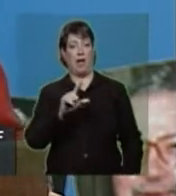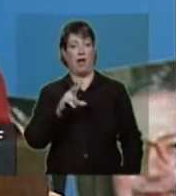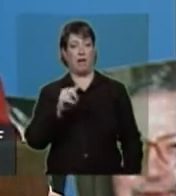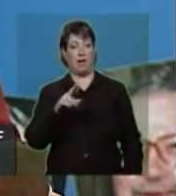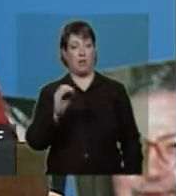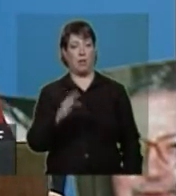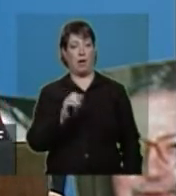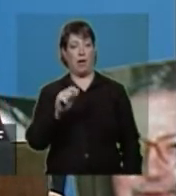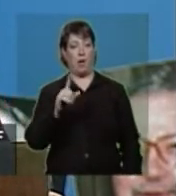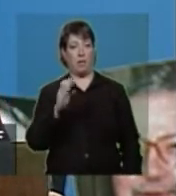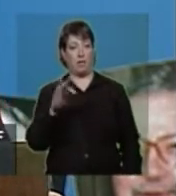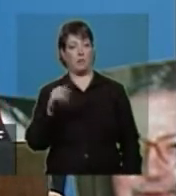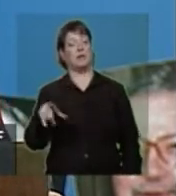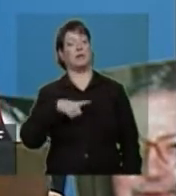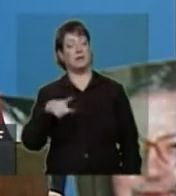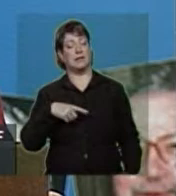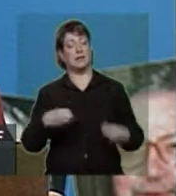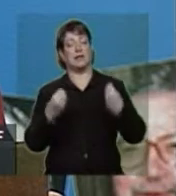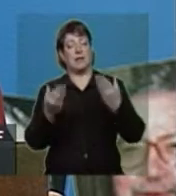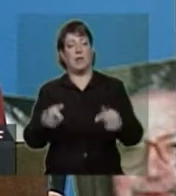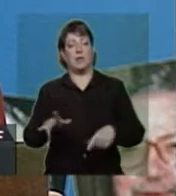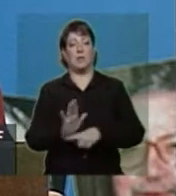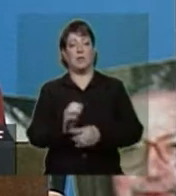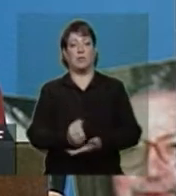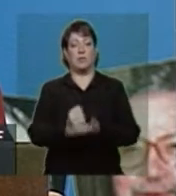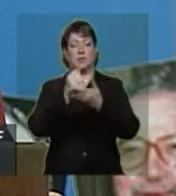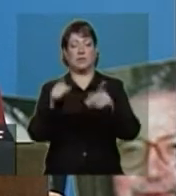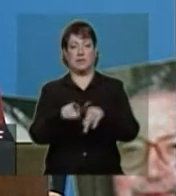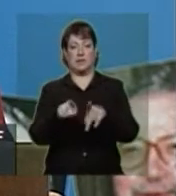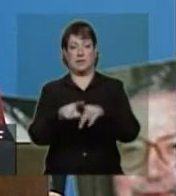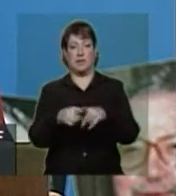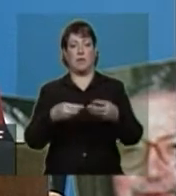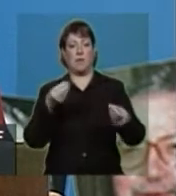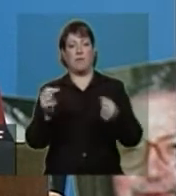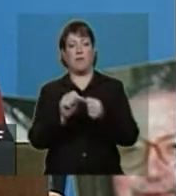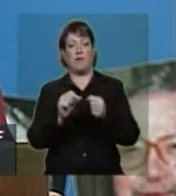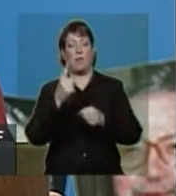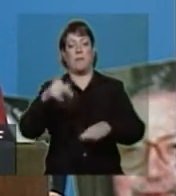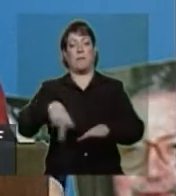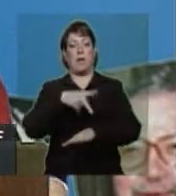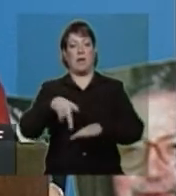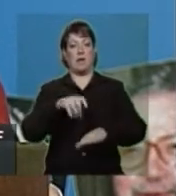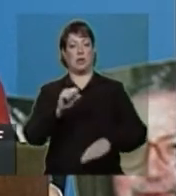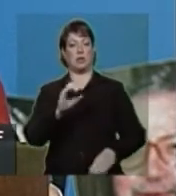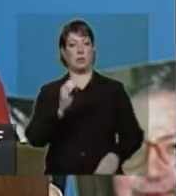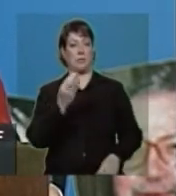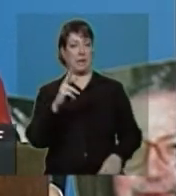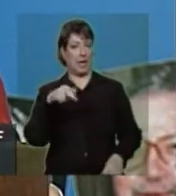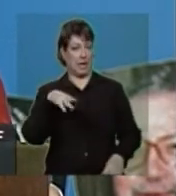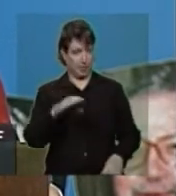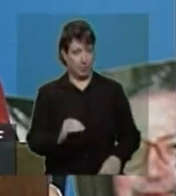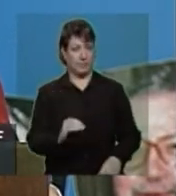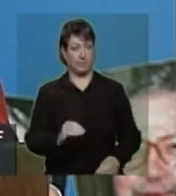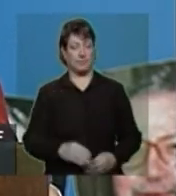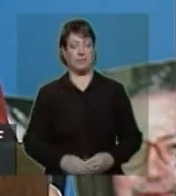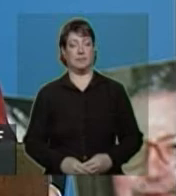sua contribuição nesse sentido da construção de um país soberano.